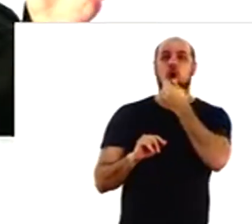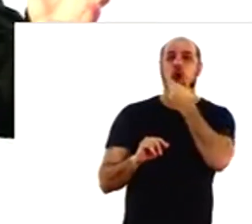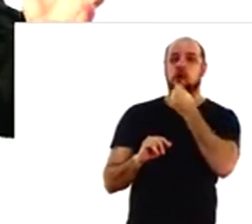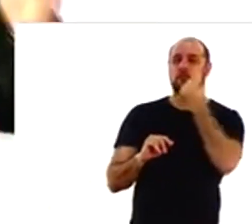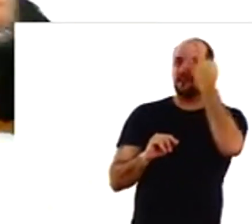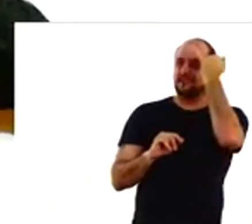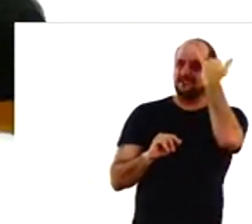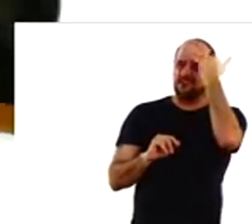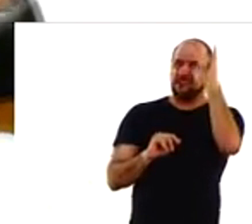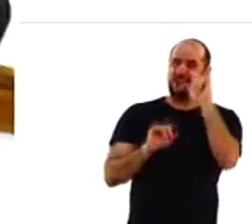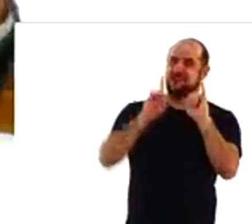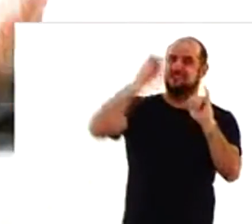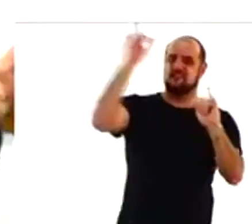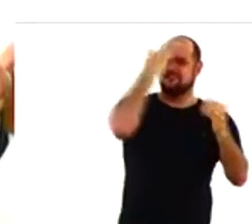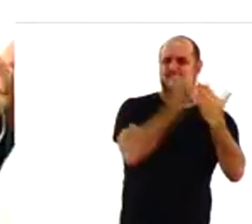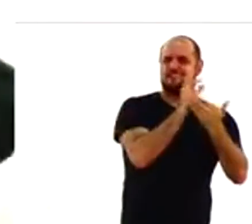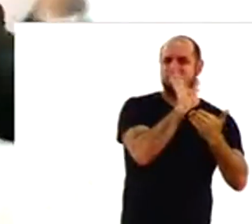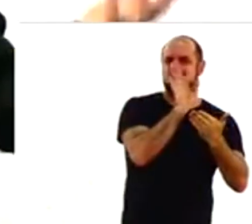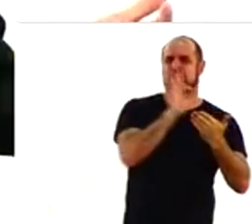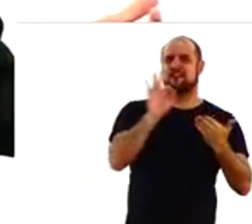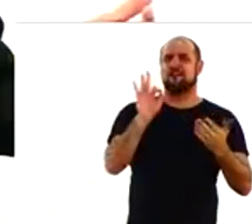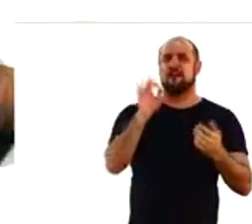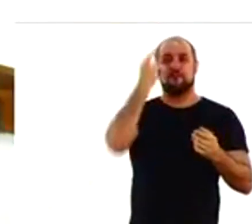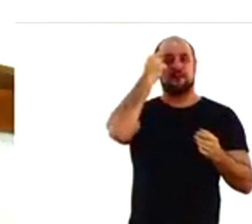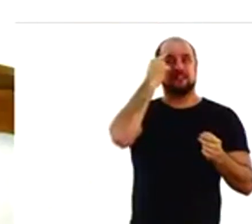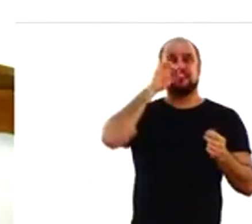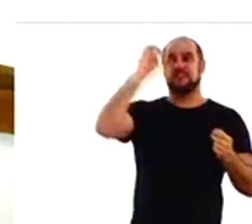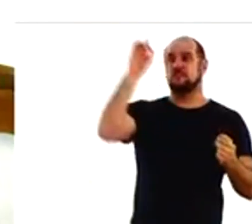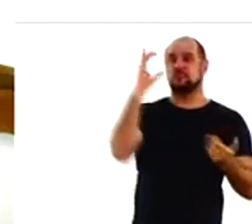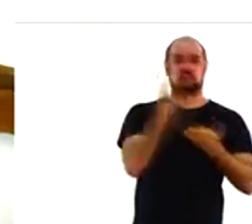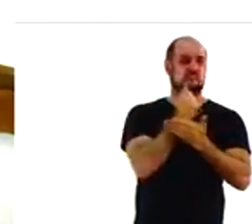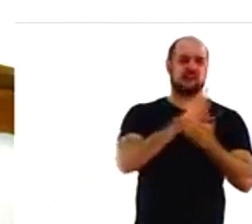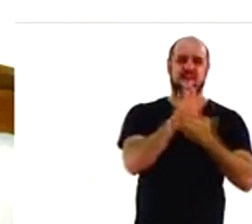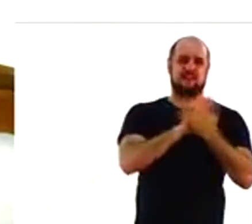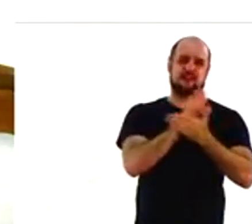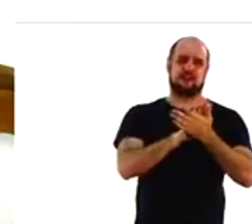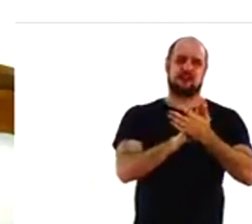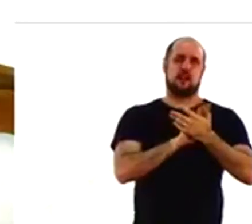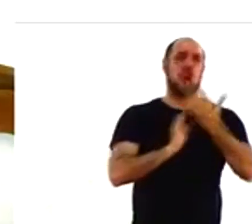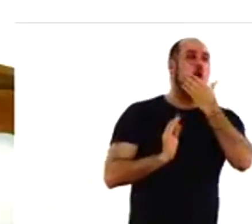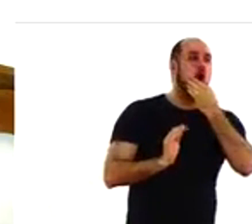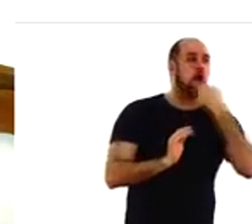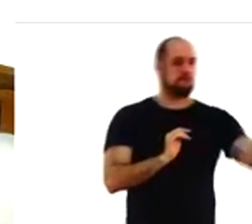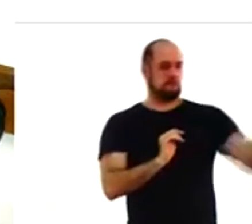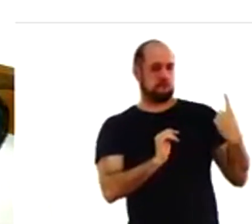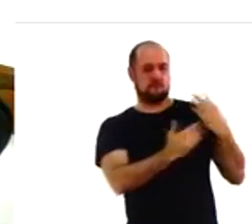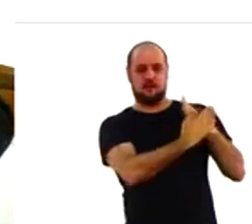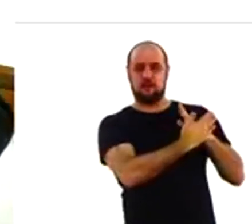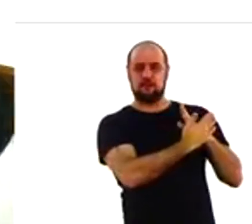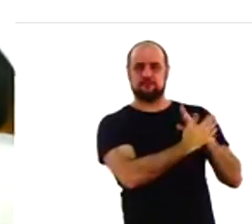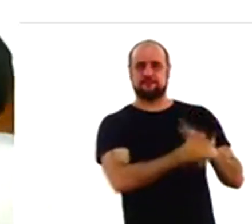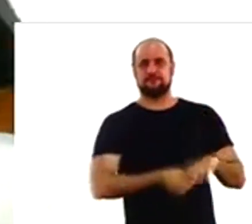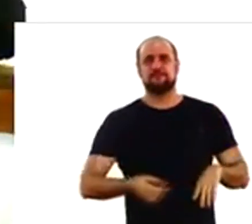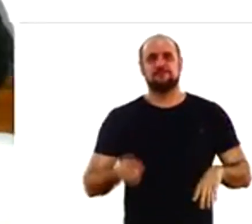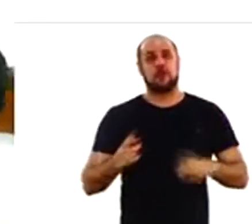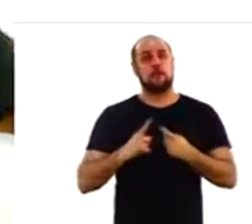Deus é: olha, quem me salvou não foi Deus, quem me salvou foram aqueles esquimós. Mas para o que crê,